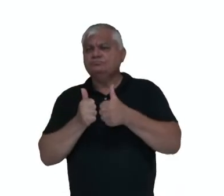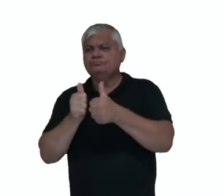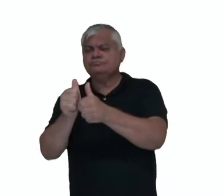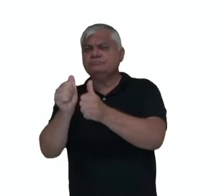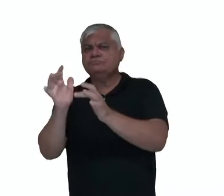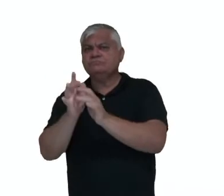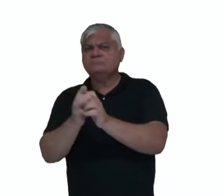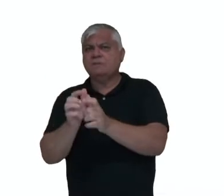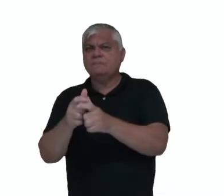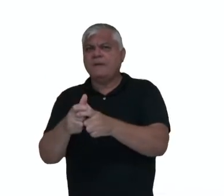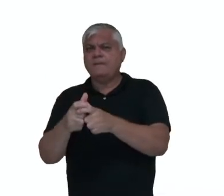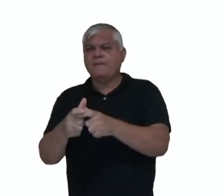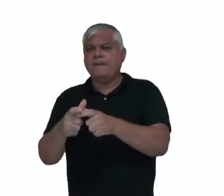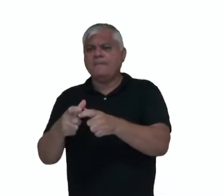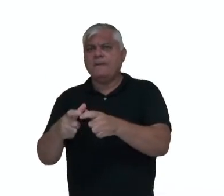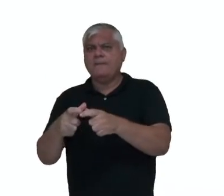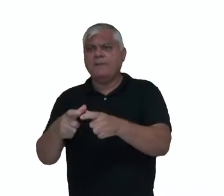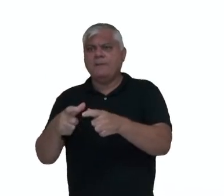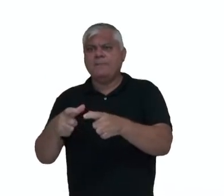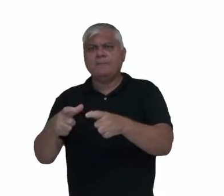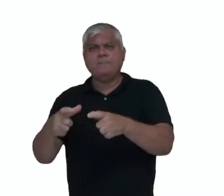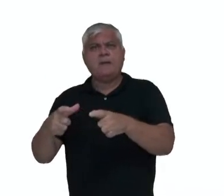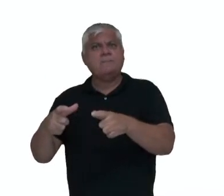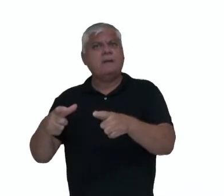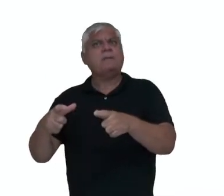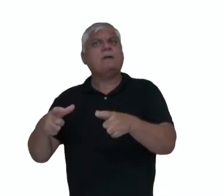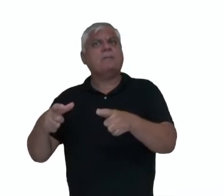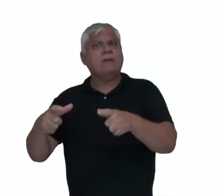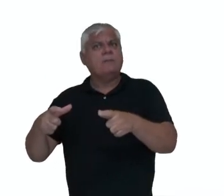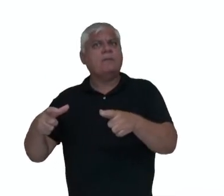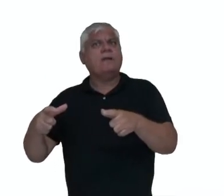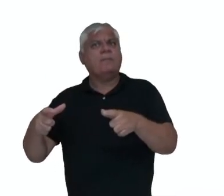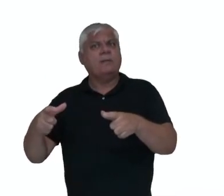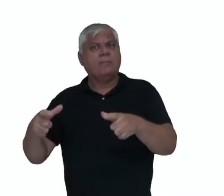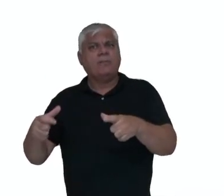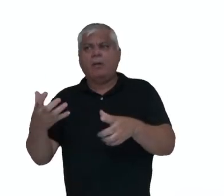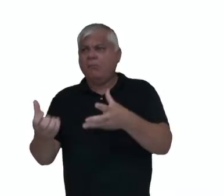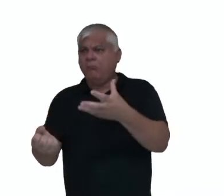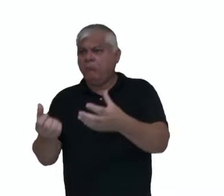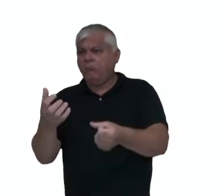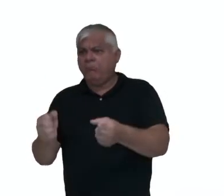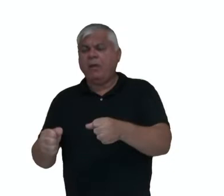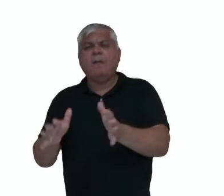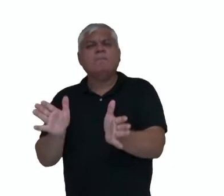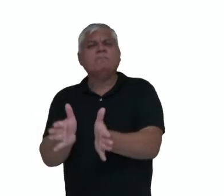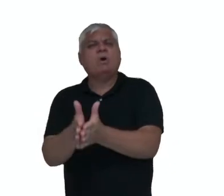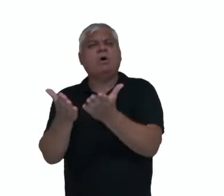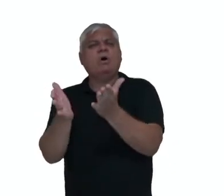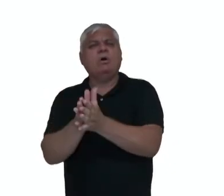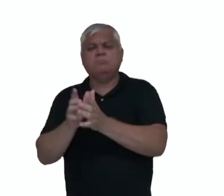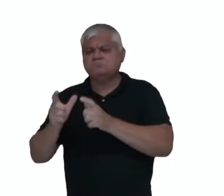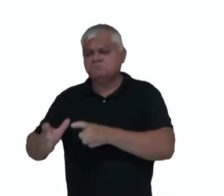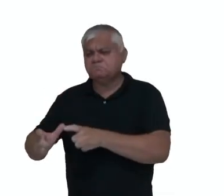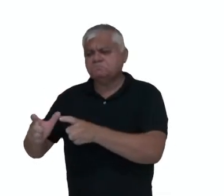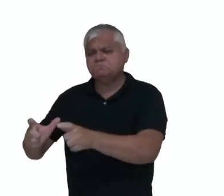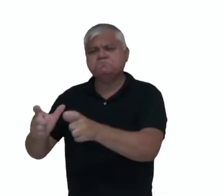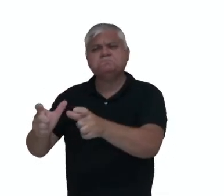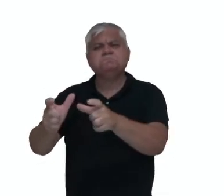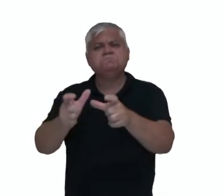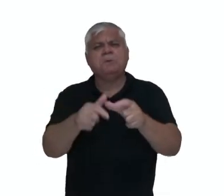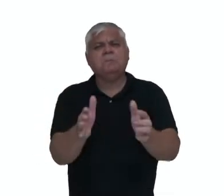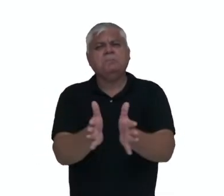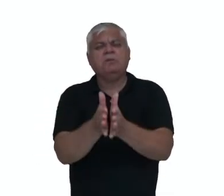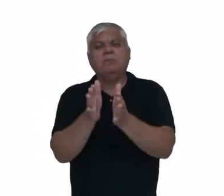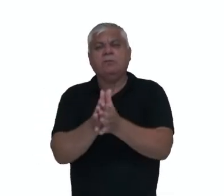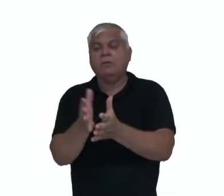expandir, principalmente entre a população mais pobre de Roma. Ele começa a se expandir na população mais pobre,